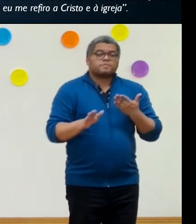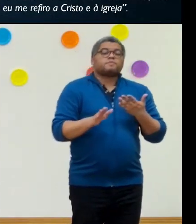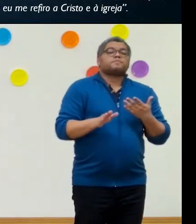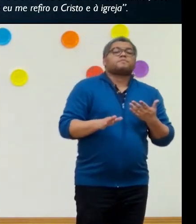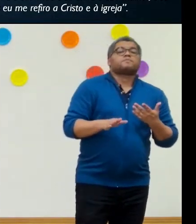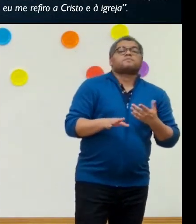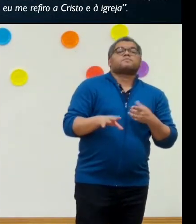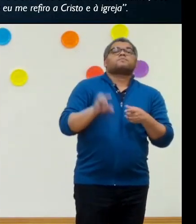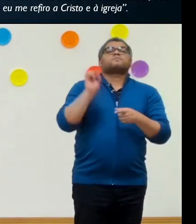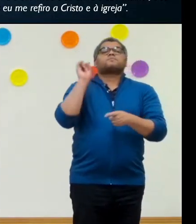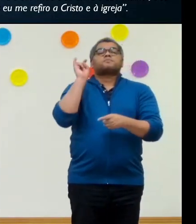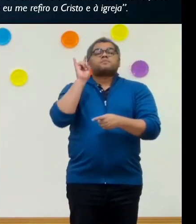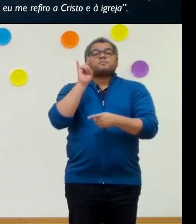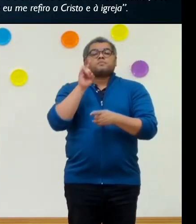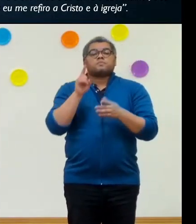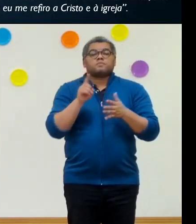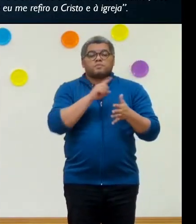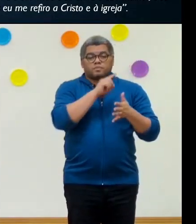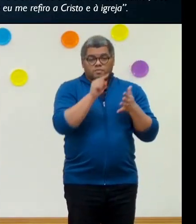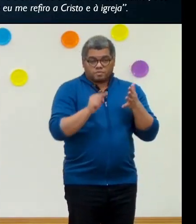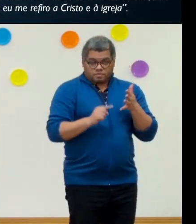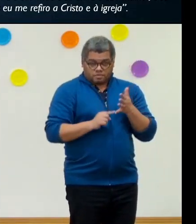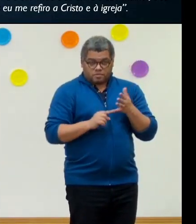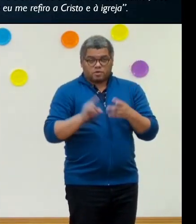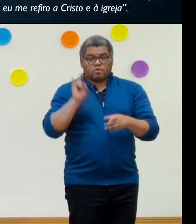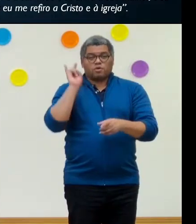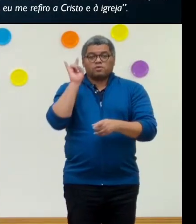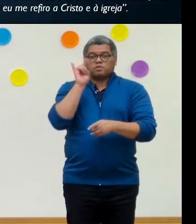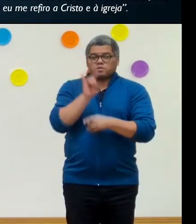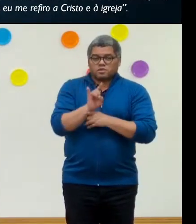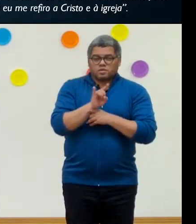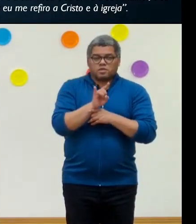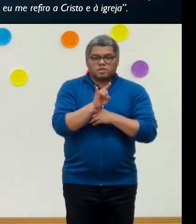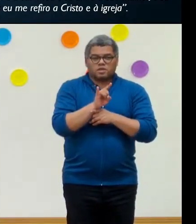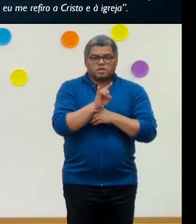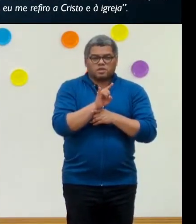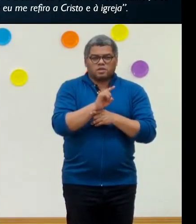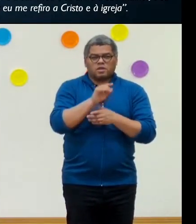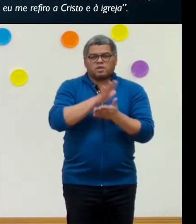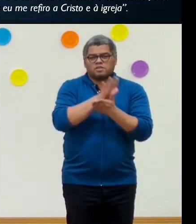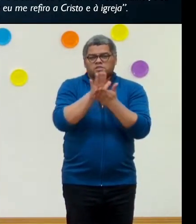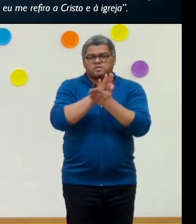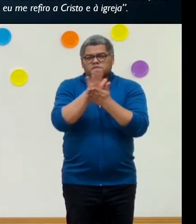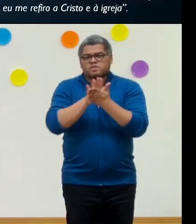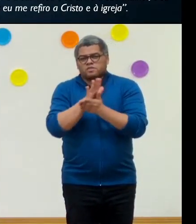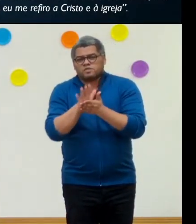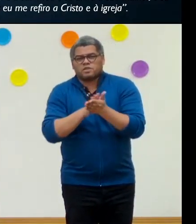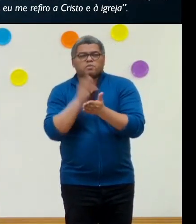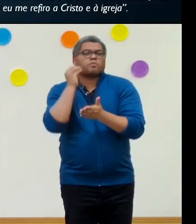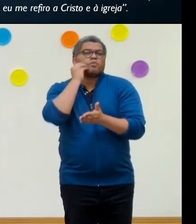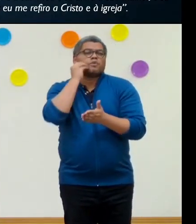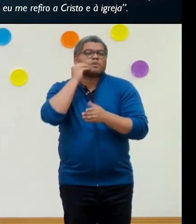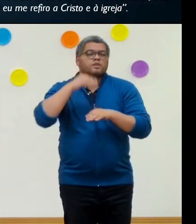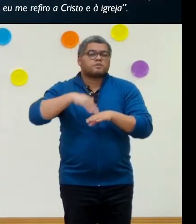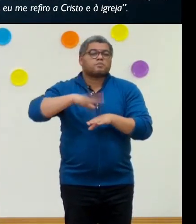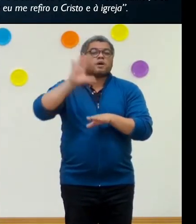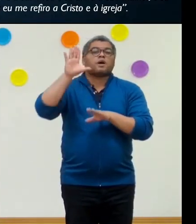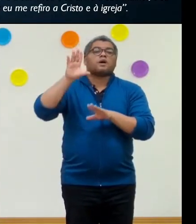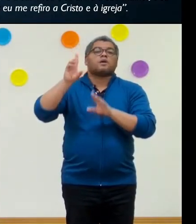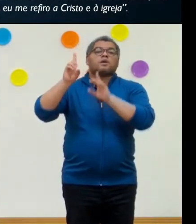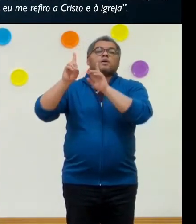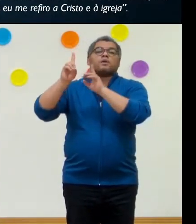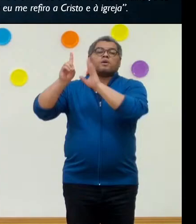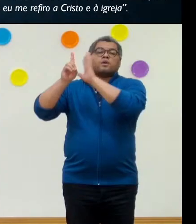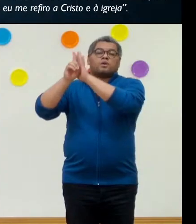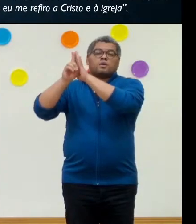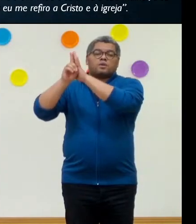Cristo. Qual é? O casamento. O casamento é o mais sério, como eu disse, dos pactos humanos e é a maior